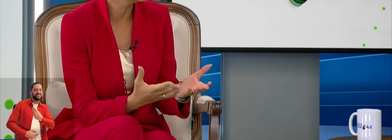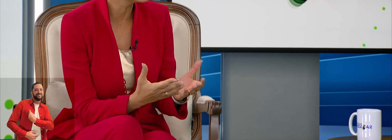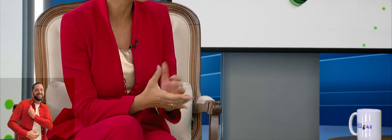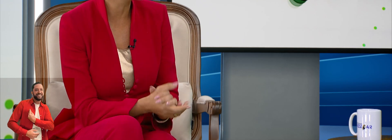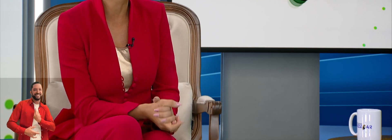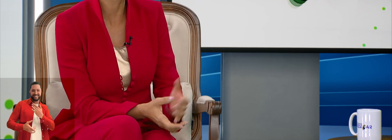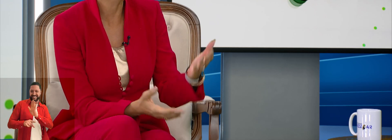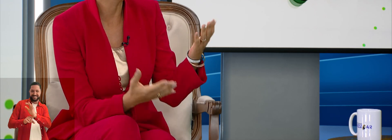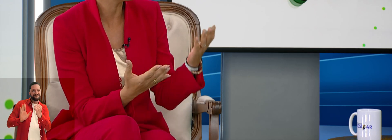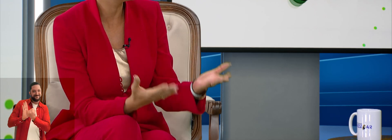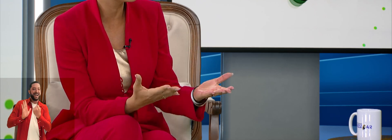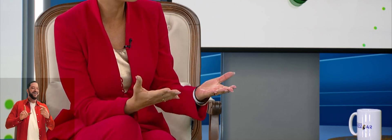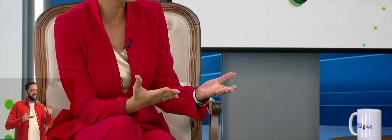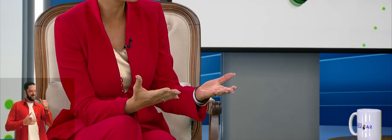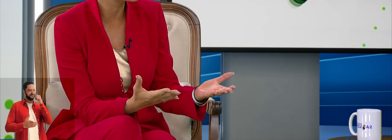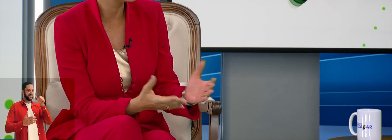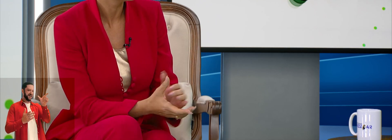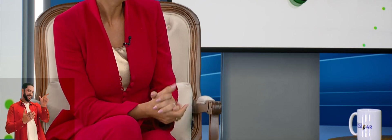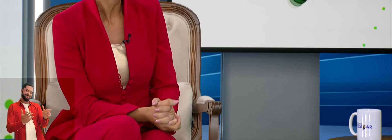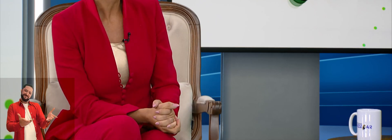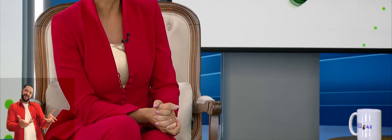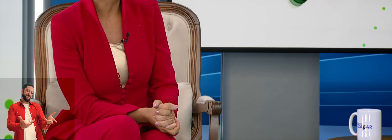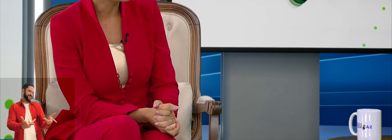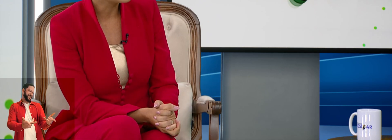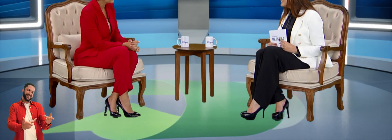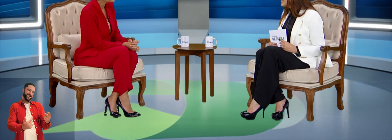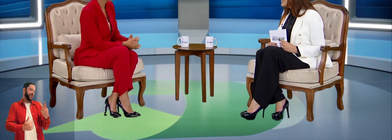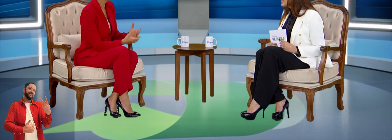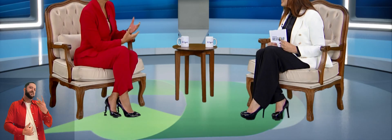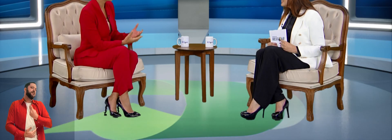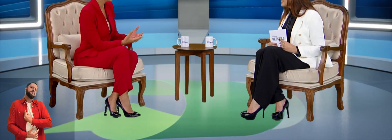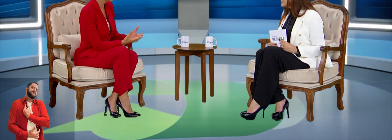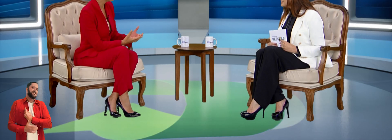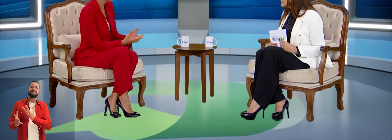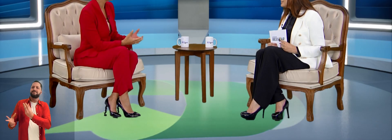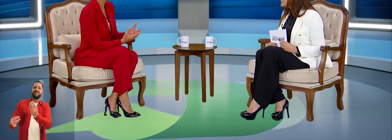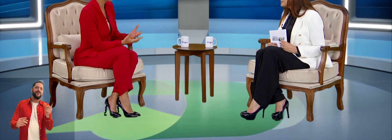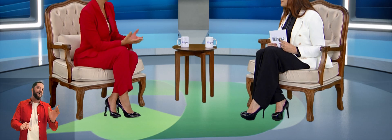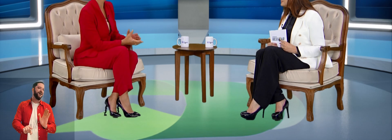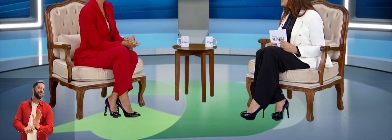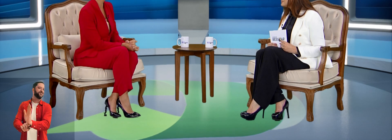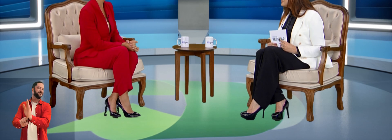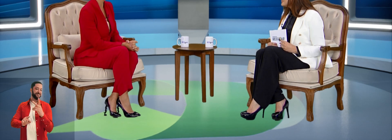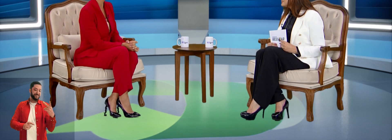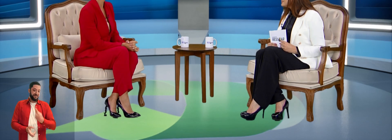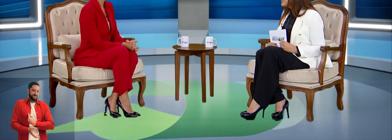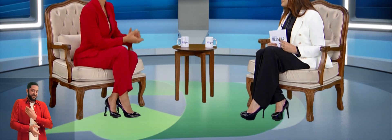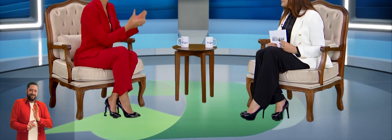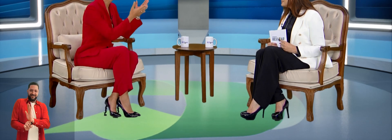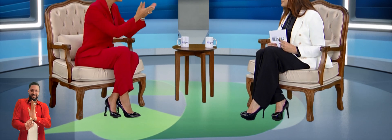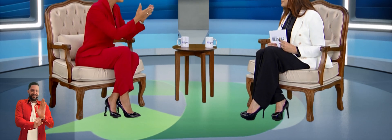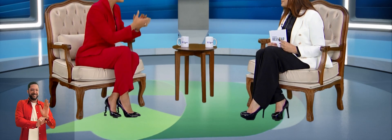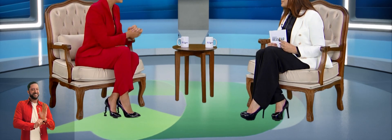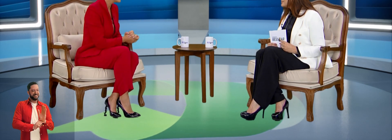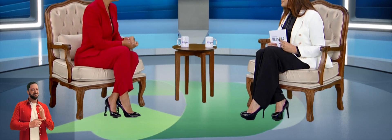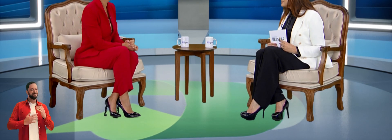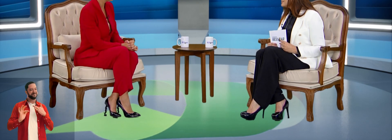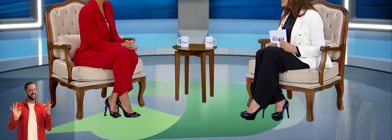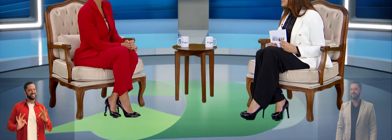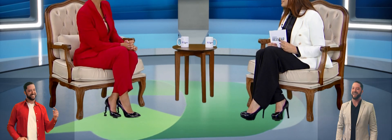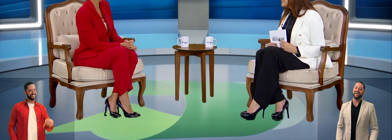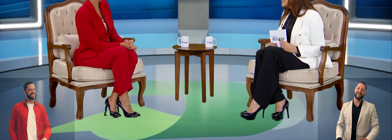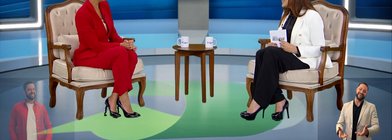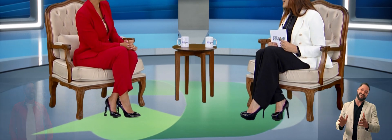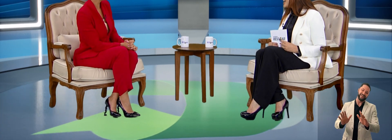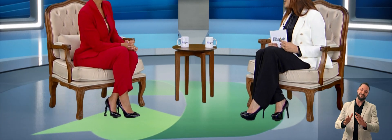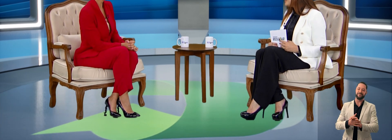impacta tantas vidas e com uma mulher como você que carrega esse legado de impactar vidas através da sua vida. Muito